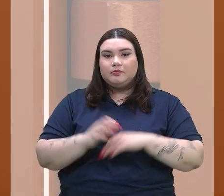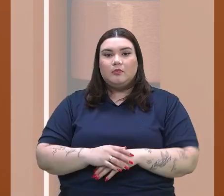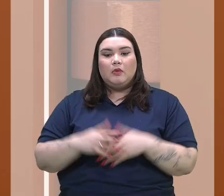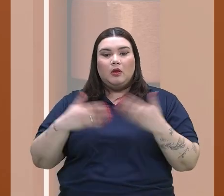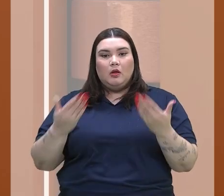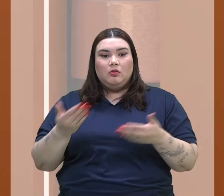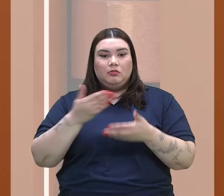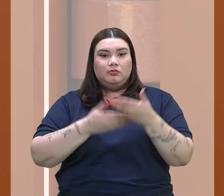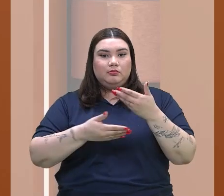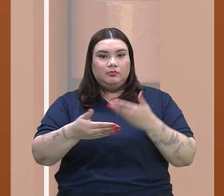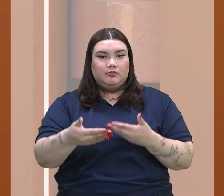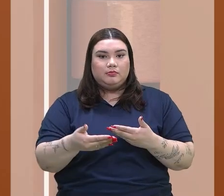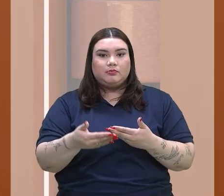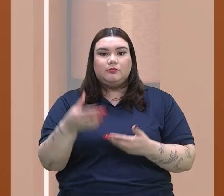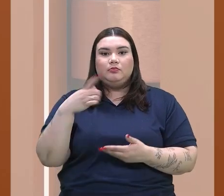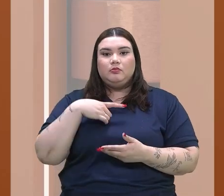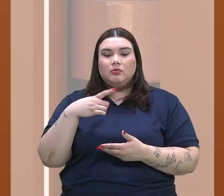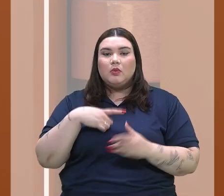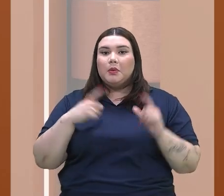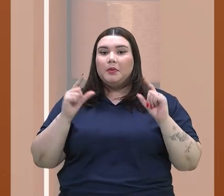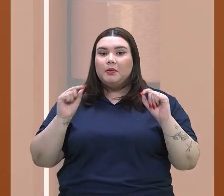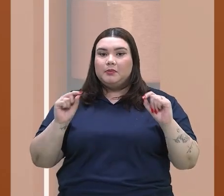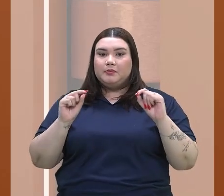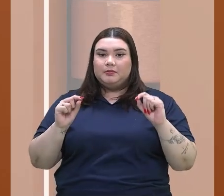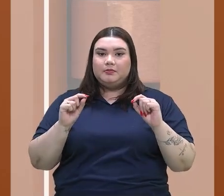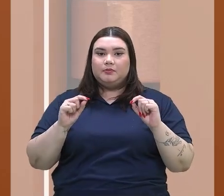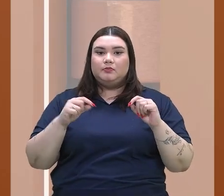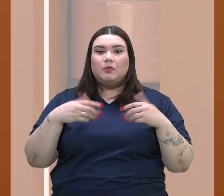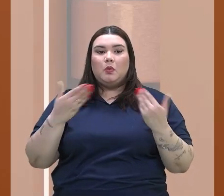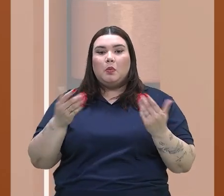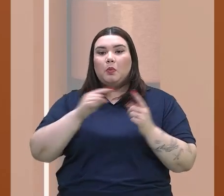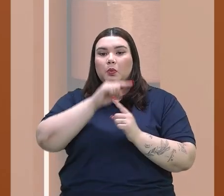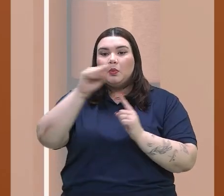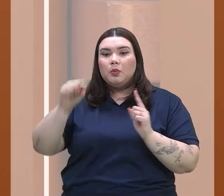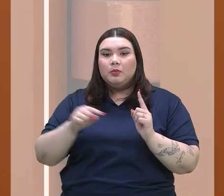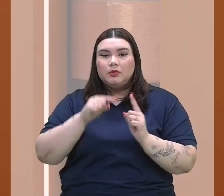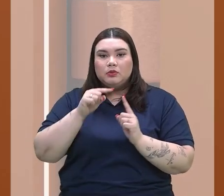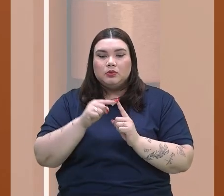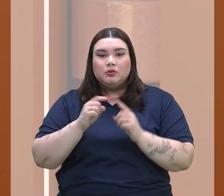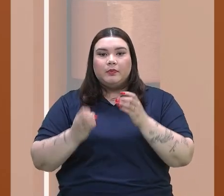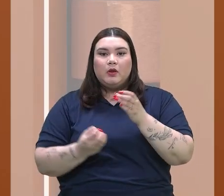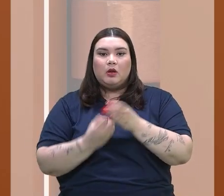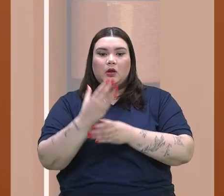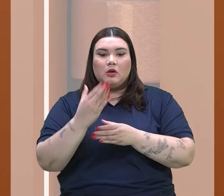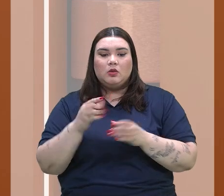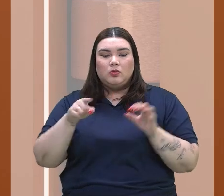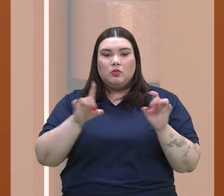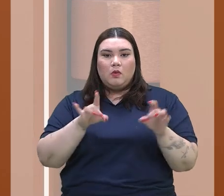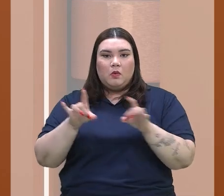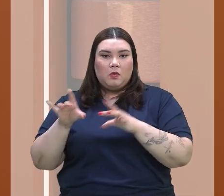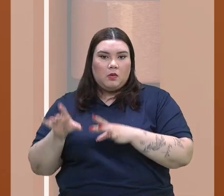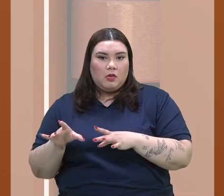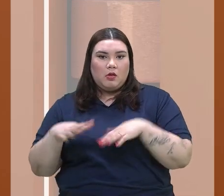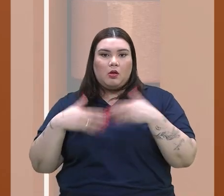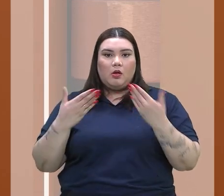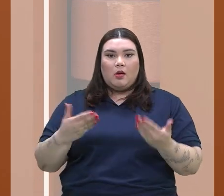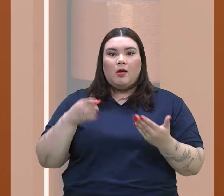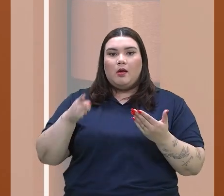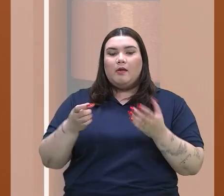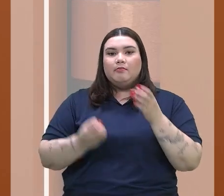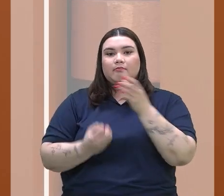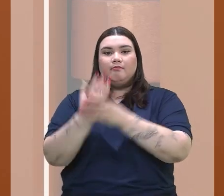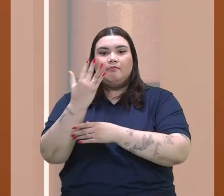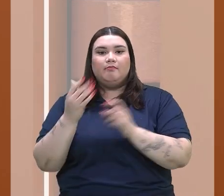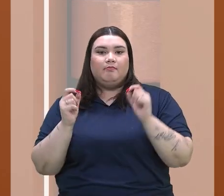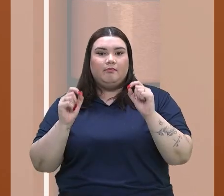partir desse momento, tem-se o quê? A intenção da formação de um bloco econômico. E aí que vai surgir o